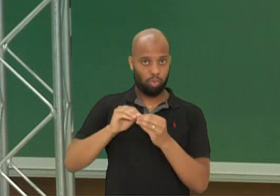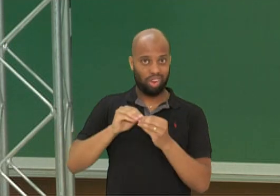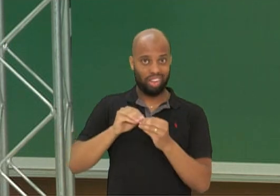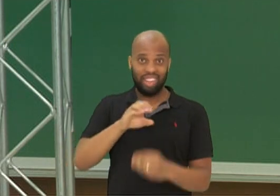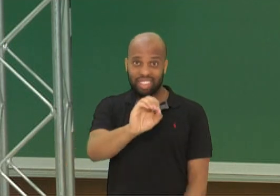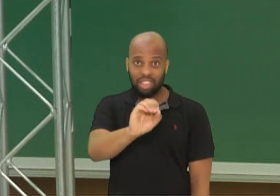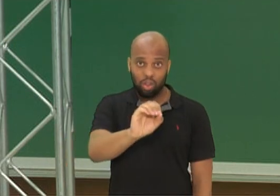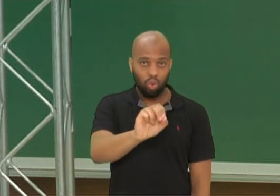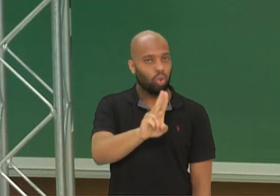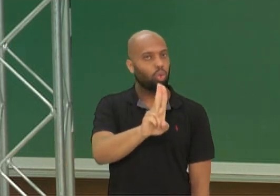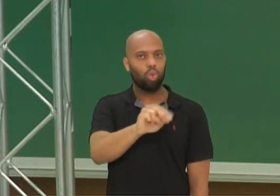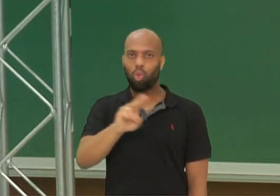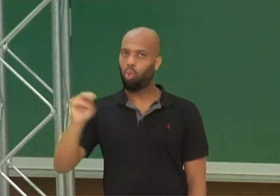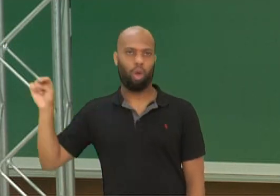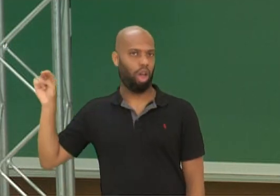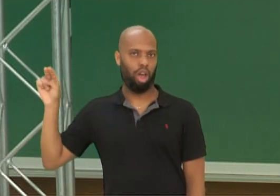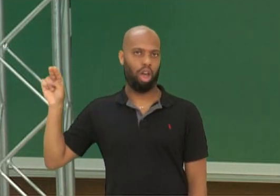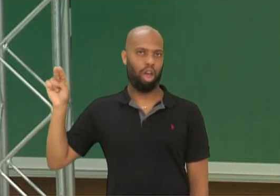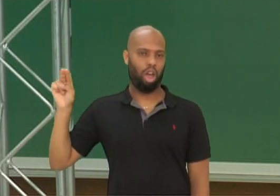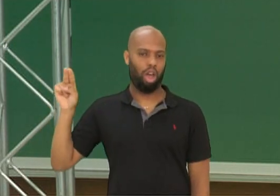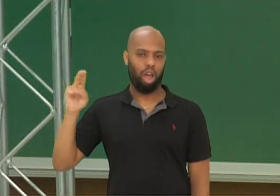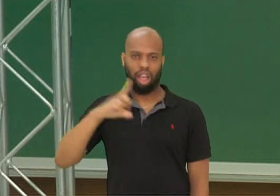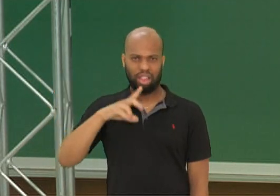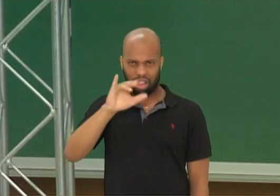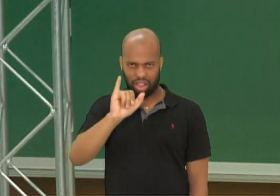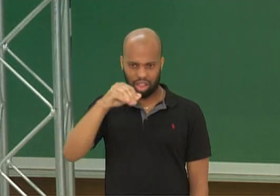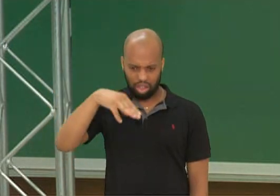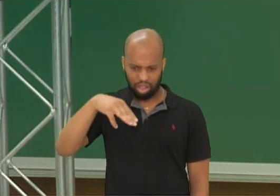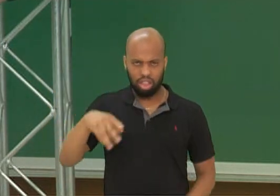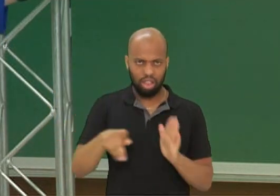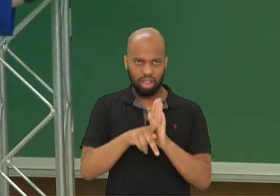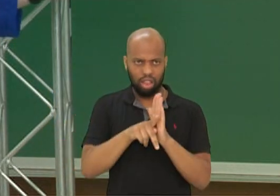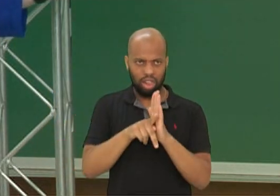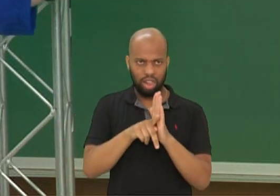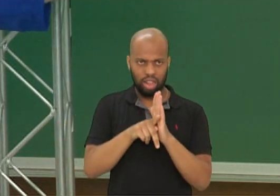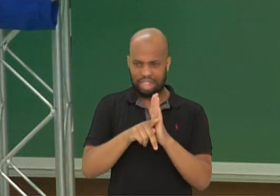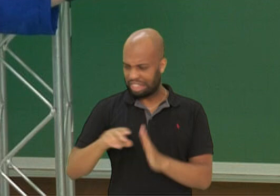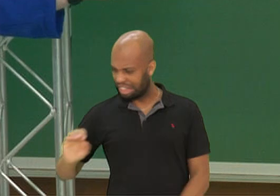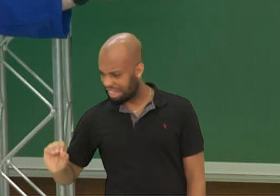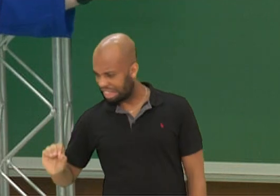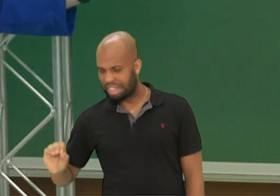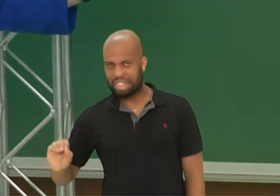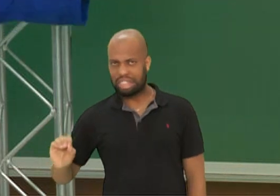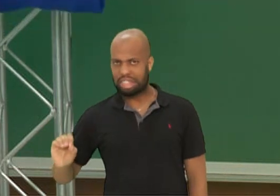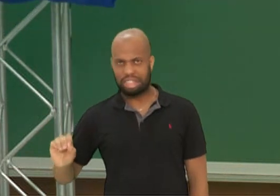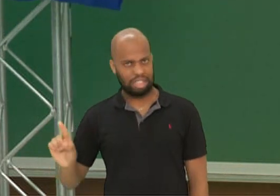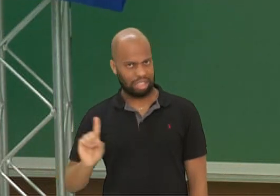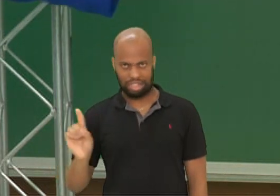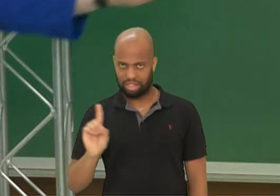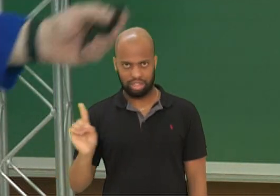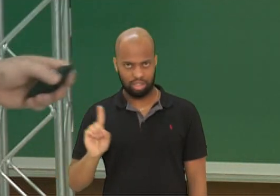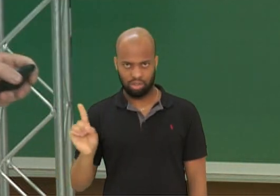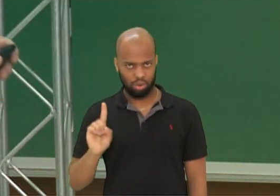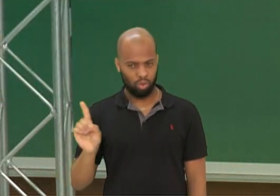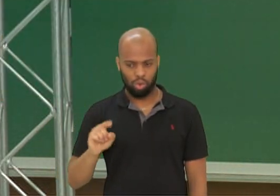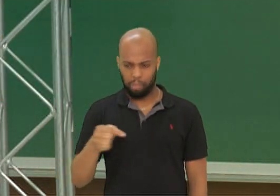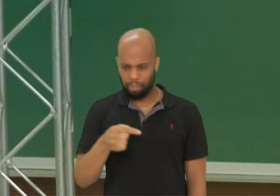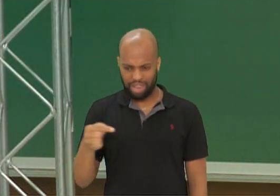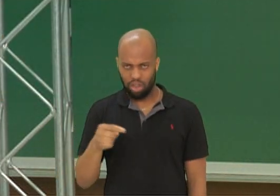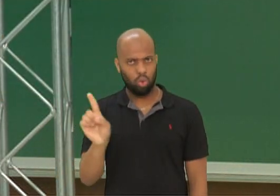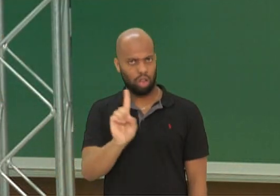nunca serão zero. Nós nunca teremos uma imagem menor que... nunca zero e muito menos menor que zero,